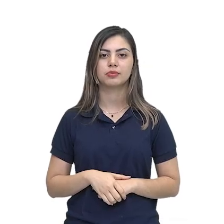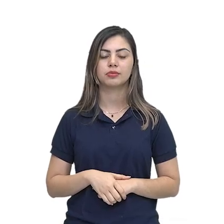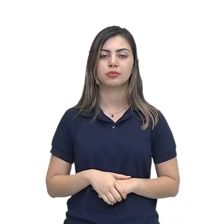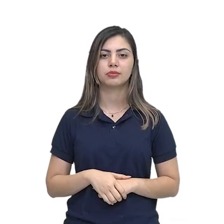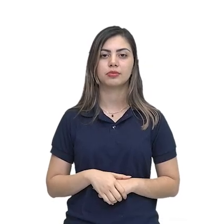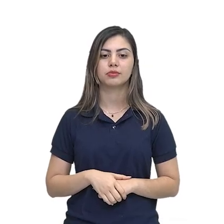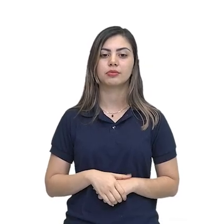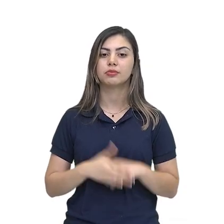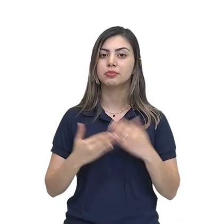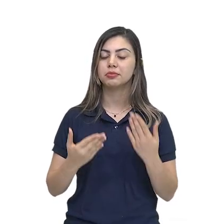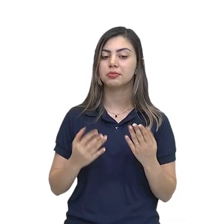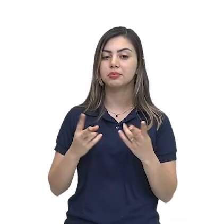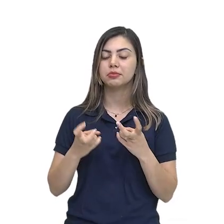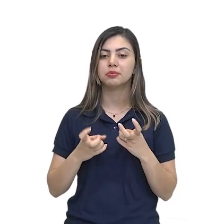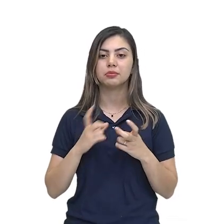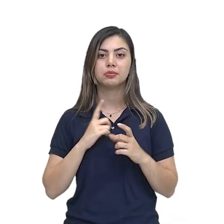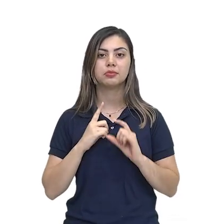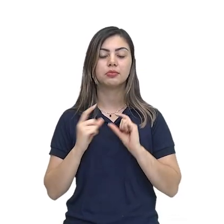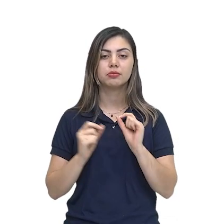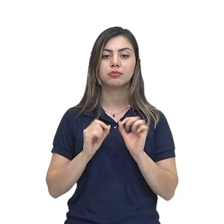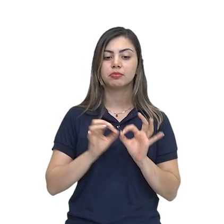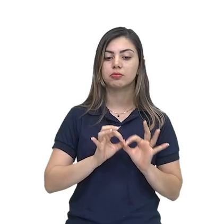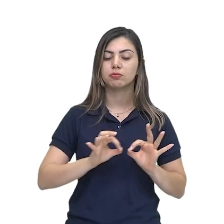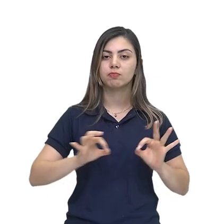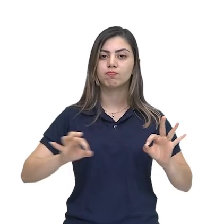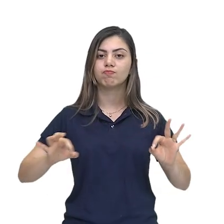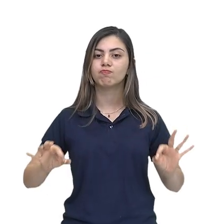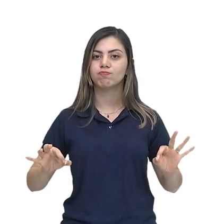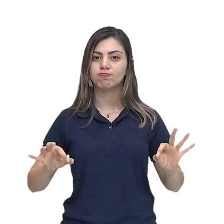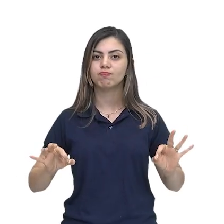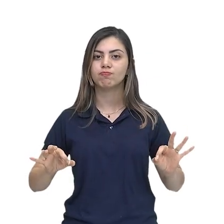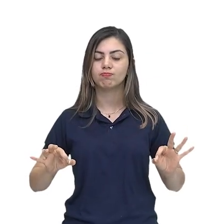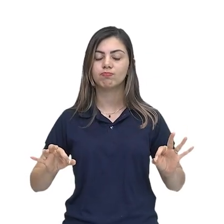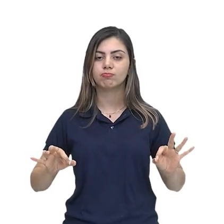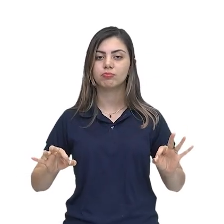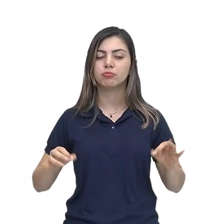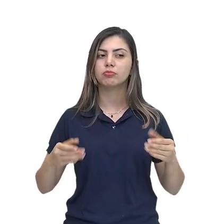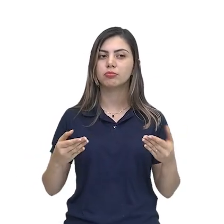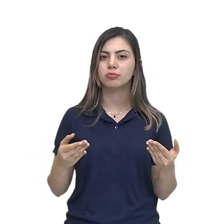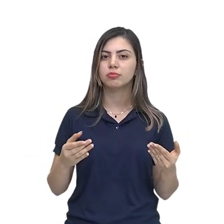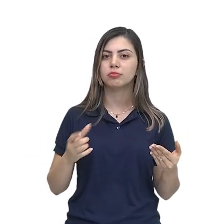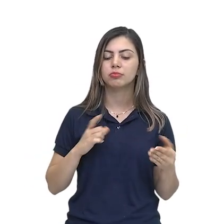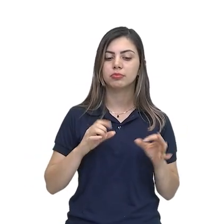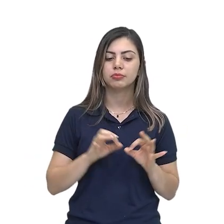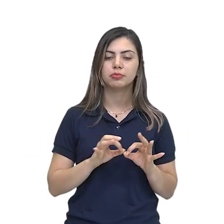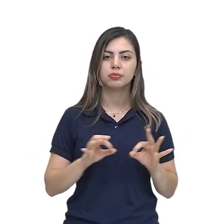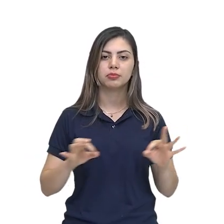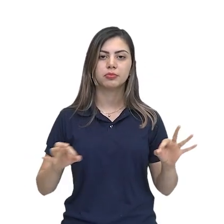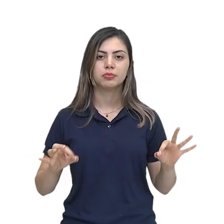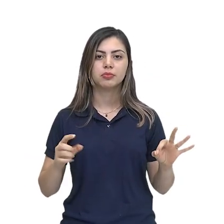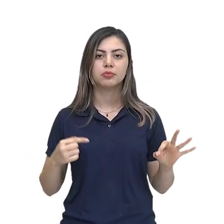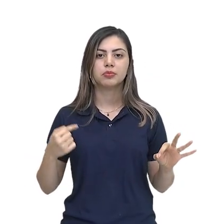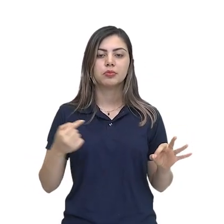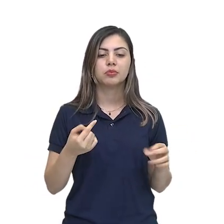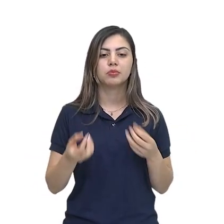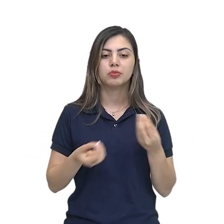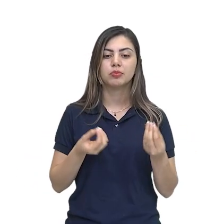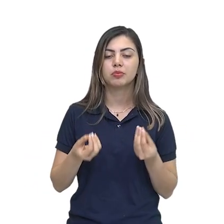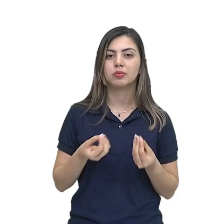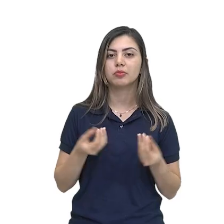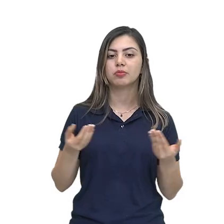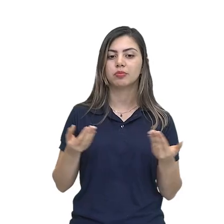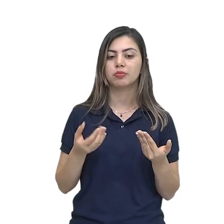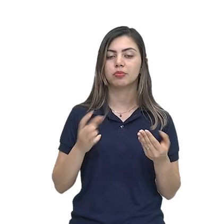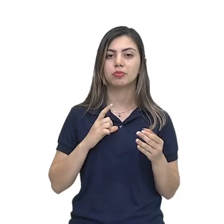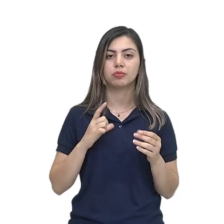Observe que nós temos um comprimento, certo? Então, se nós temos um comprimento, é claro que nós vamos agora multiplicar,